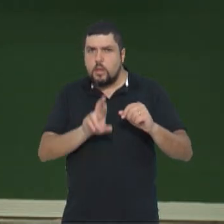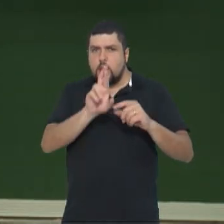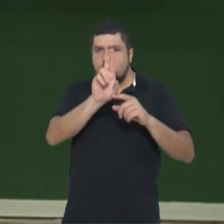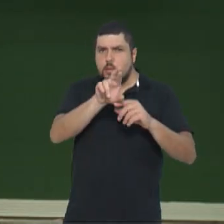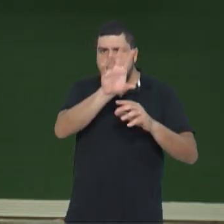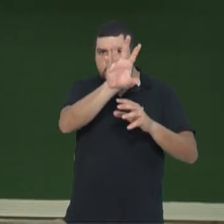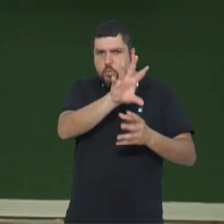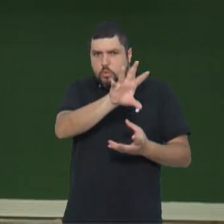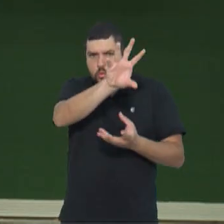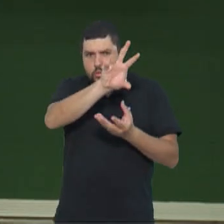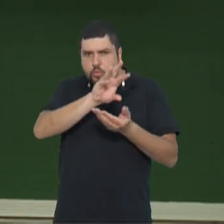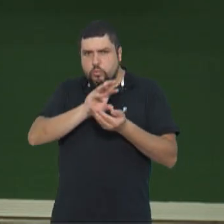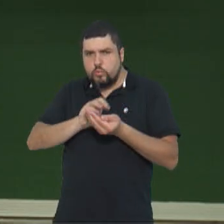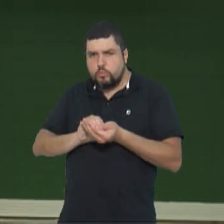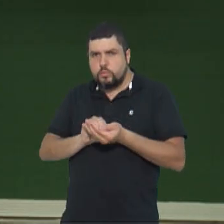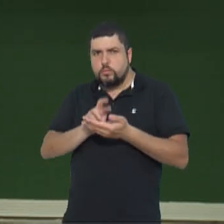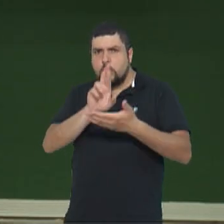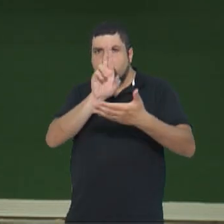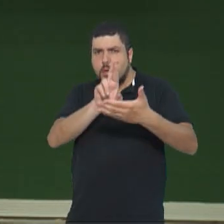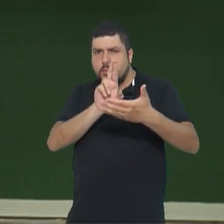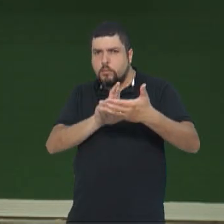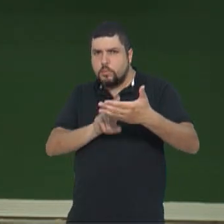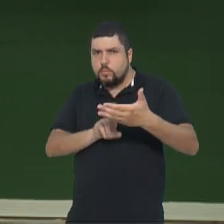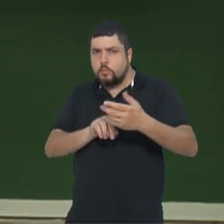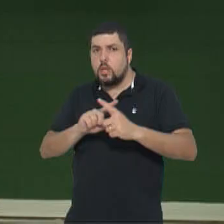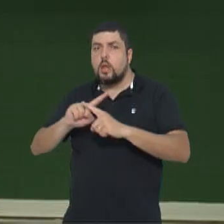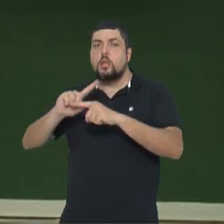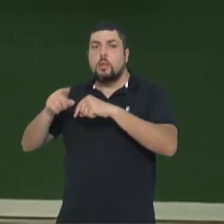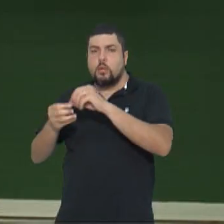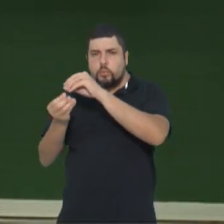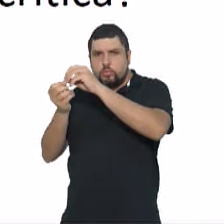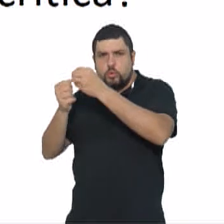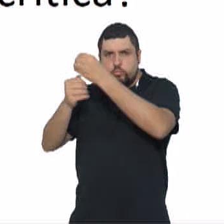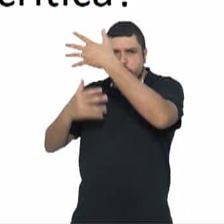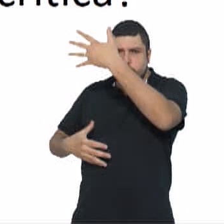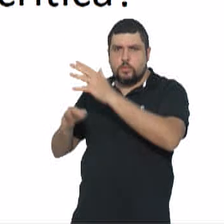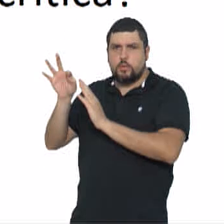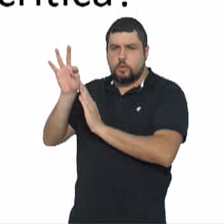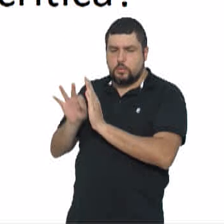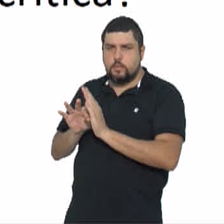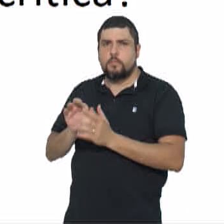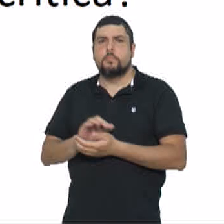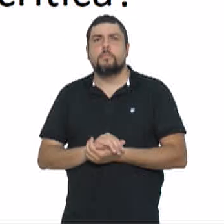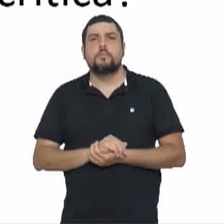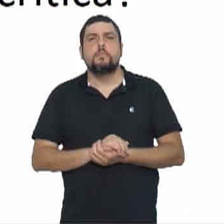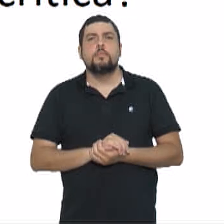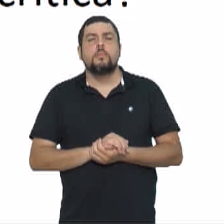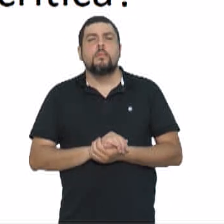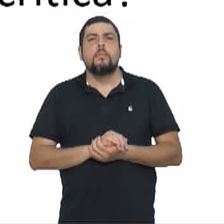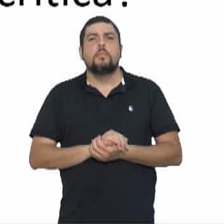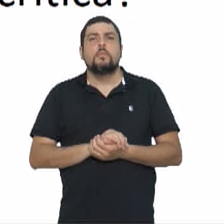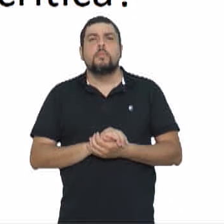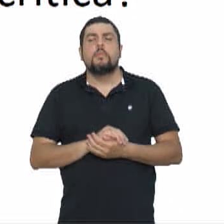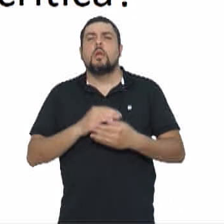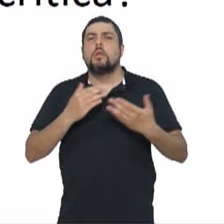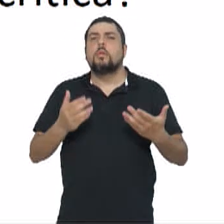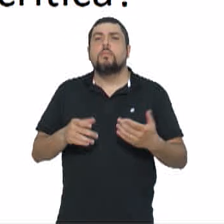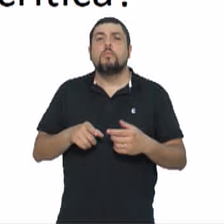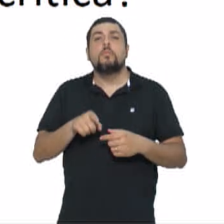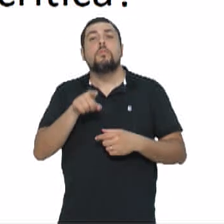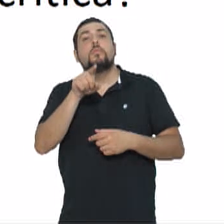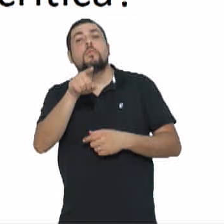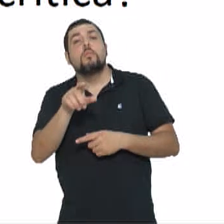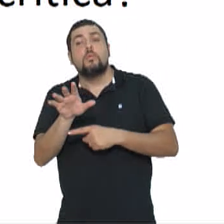enquanto, você está primeiro planejando as suas ideias. Primeiro ali, informações de análise crítica. De um modo geral, o que que você achou do